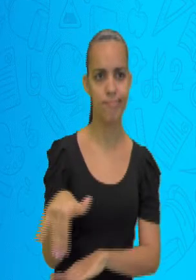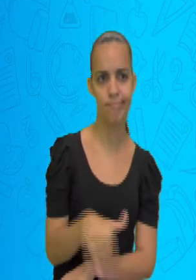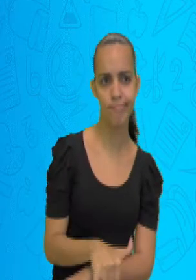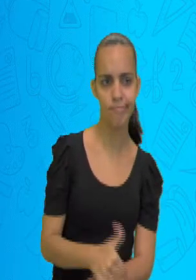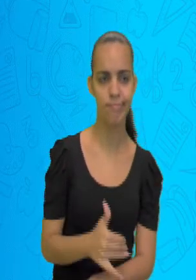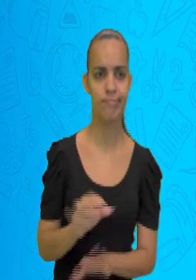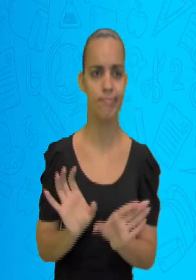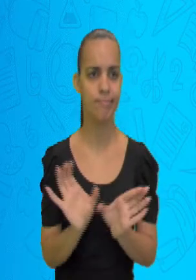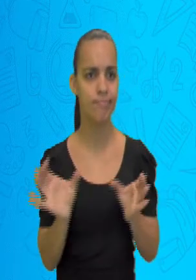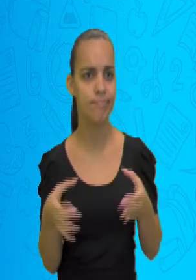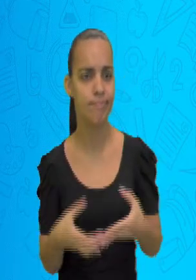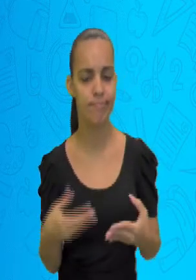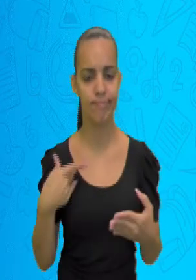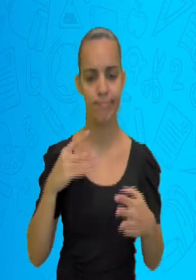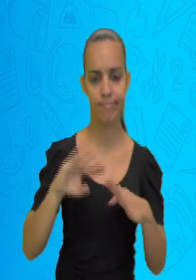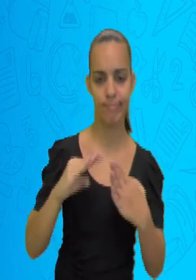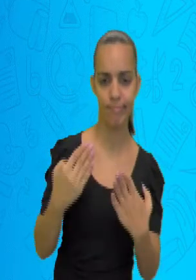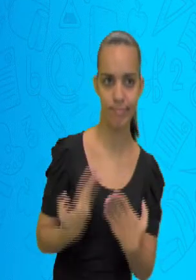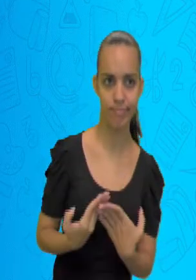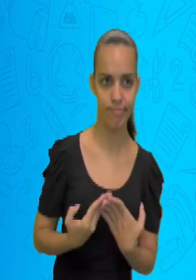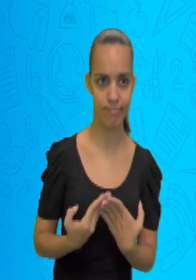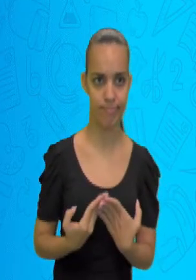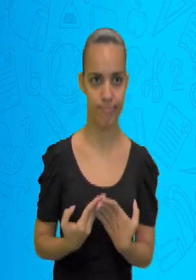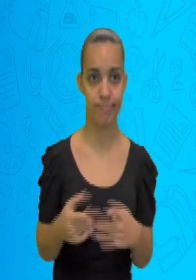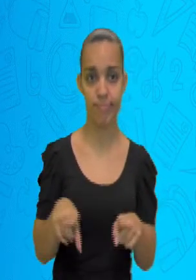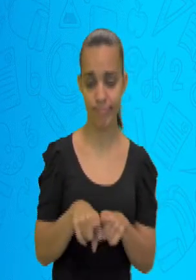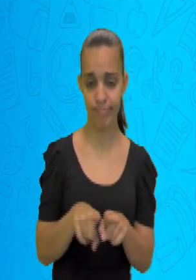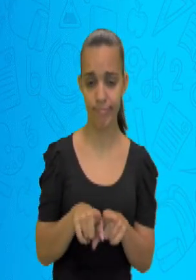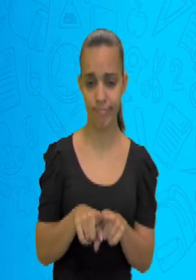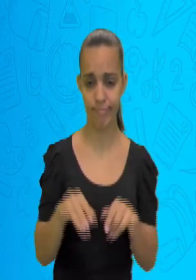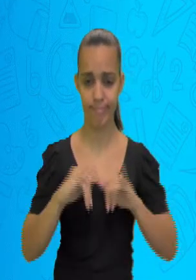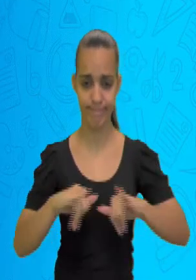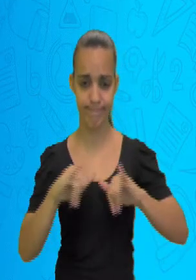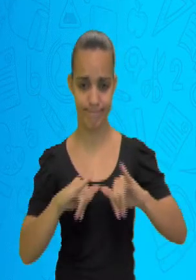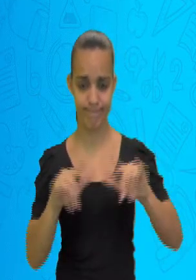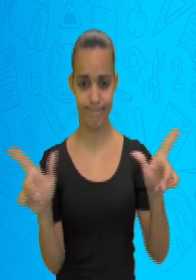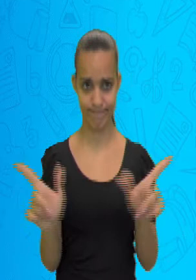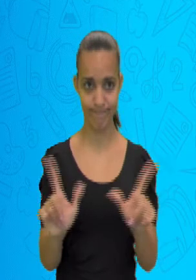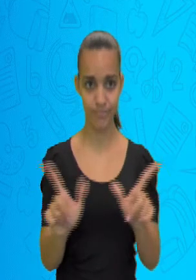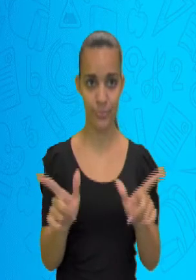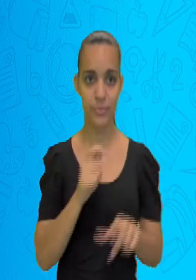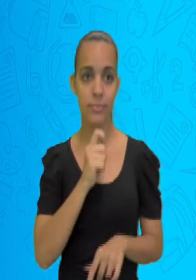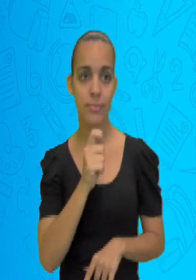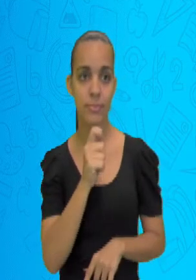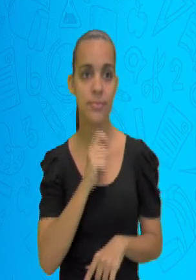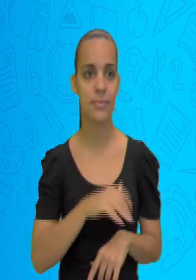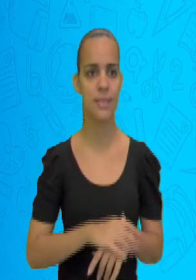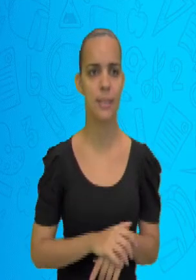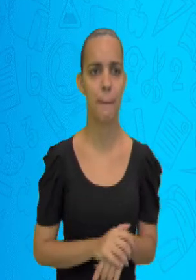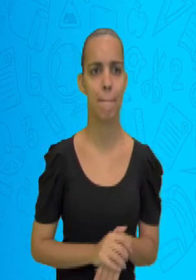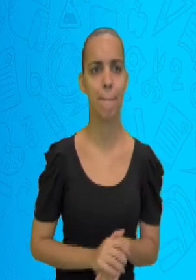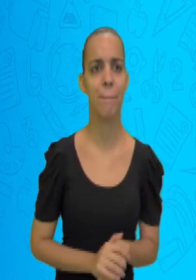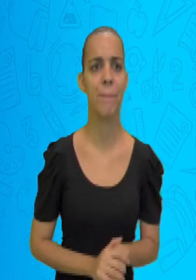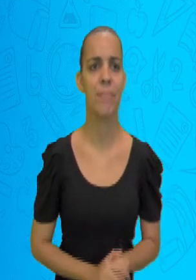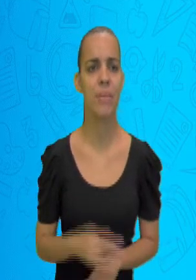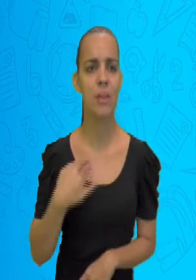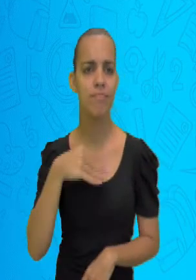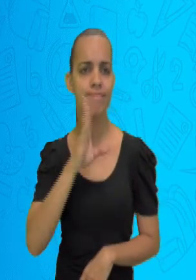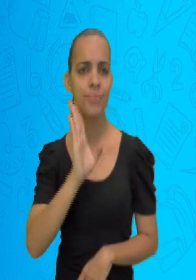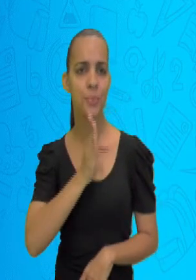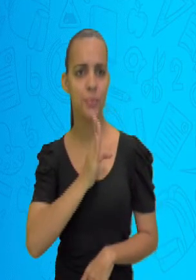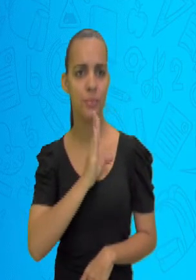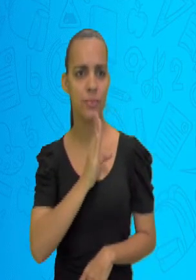rua, a comunidade, a escola e nas mídias impressa, de massa e digital,